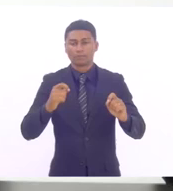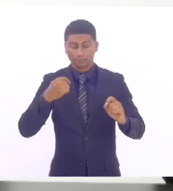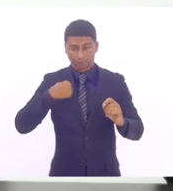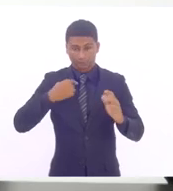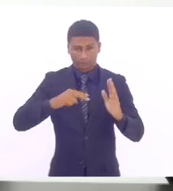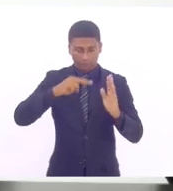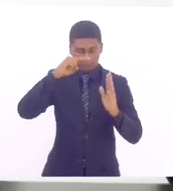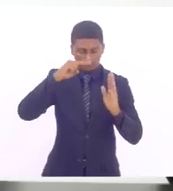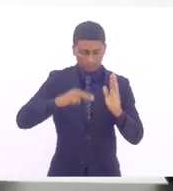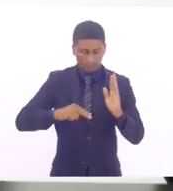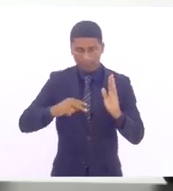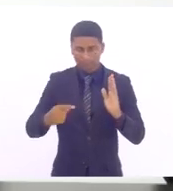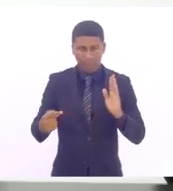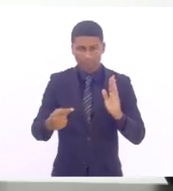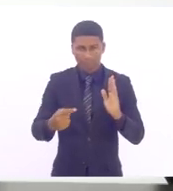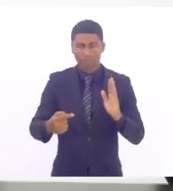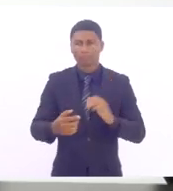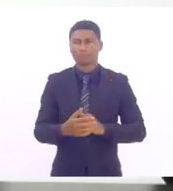da